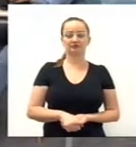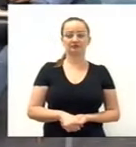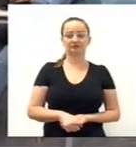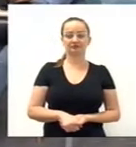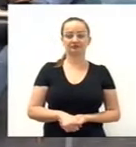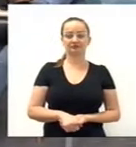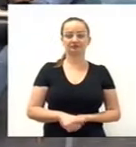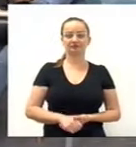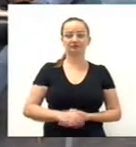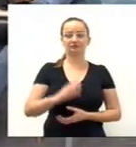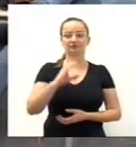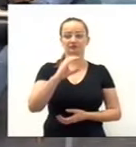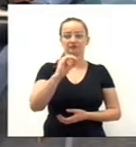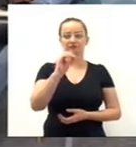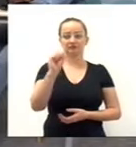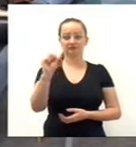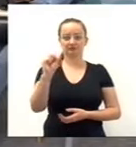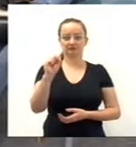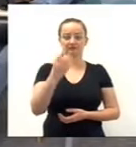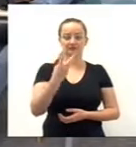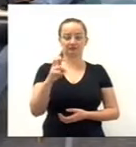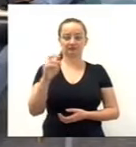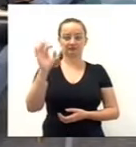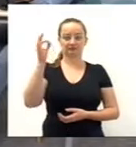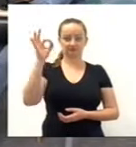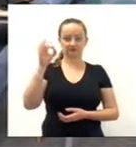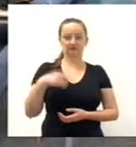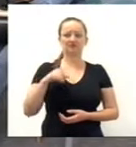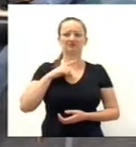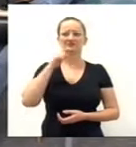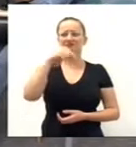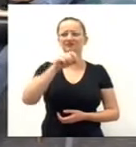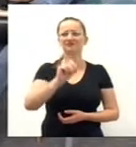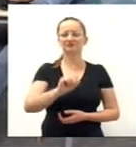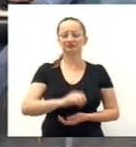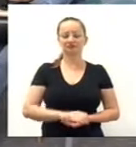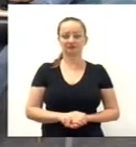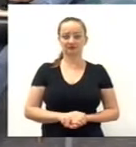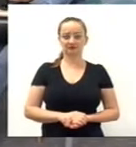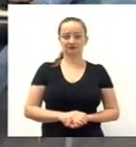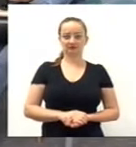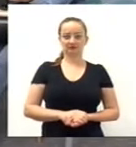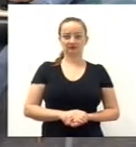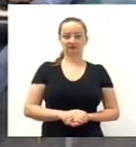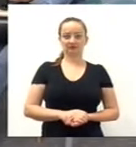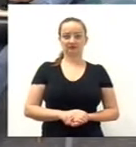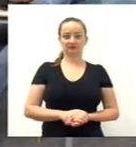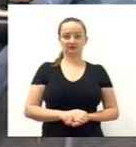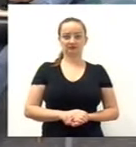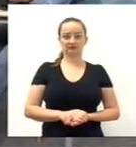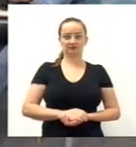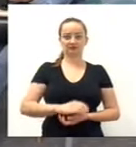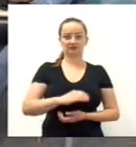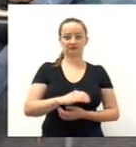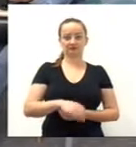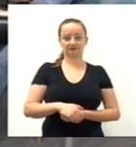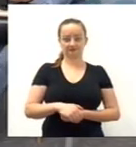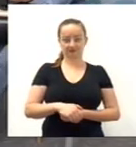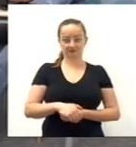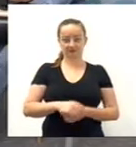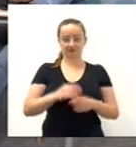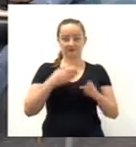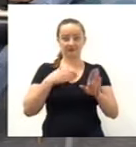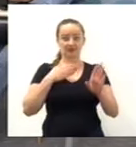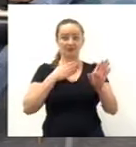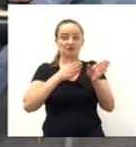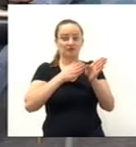de 45 graus. O que eu tenho no cosseno de 45 graus? Cateto adjacente,